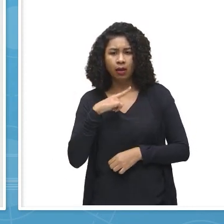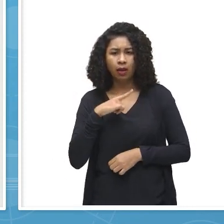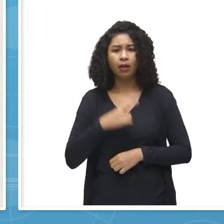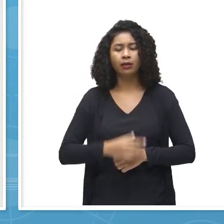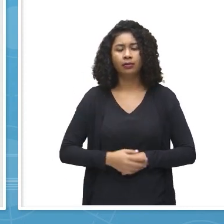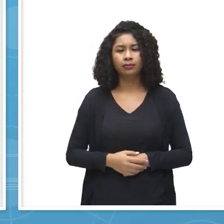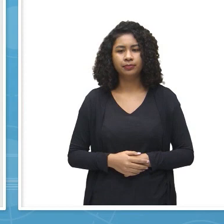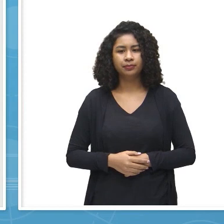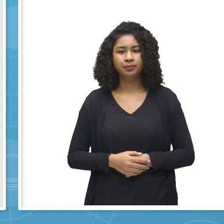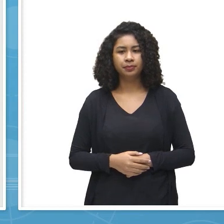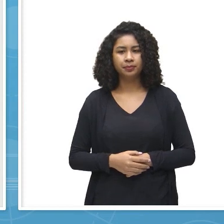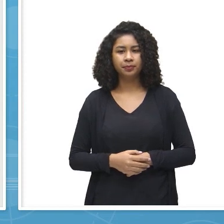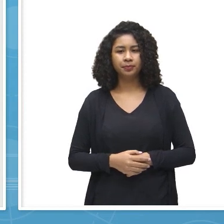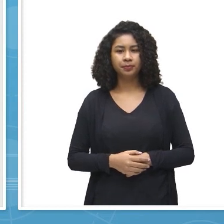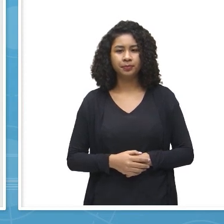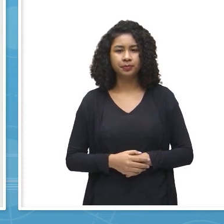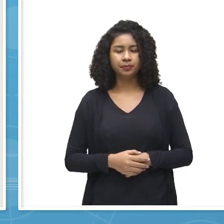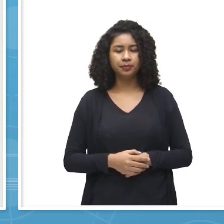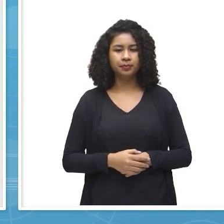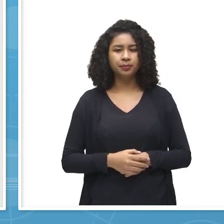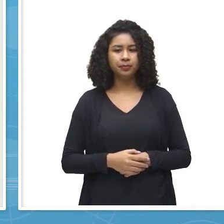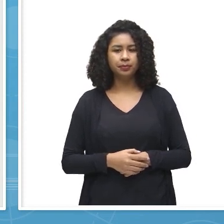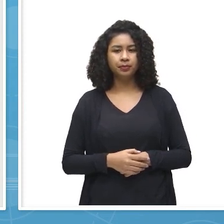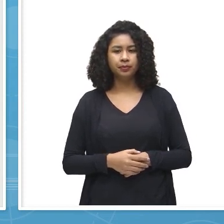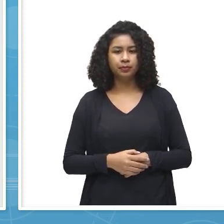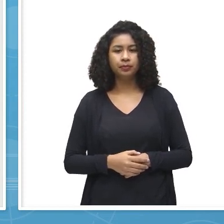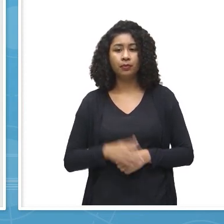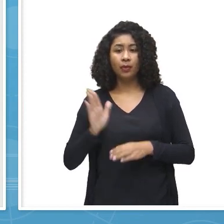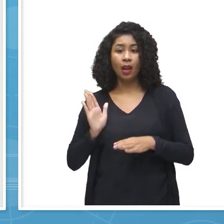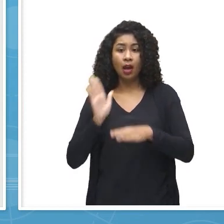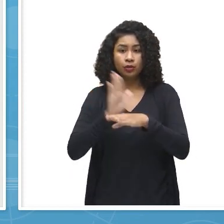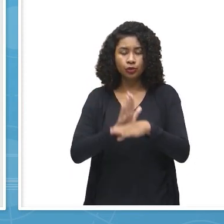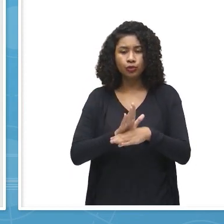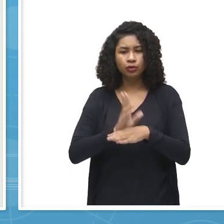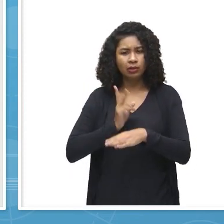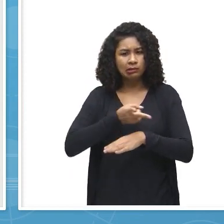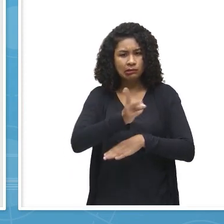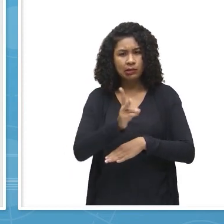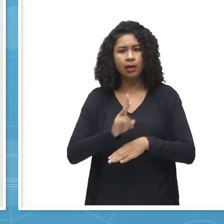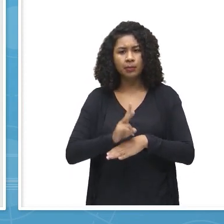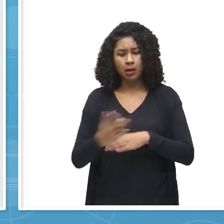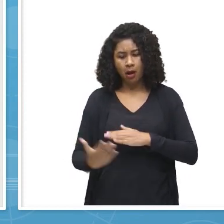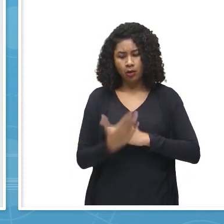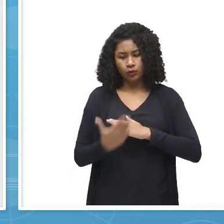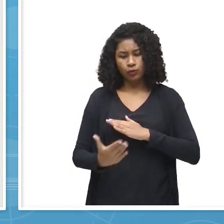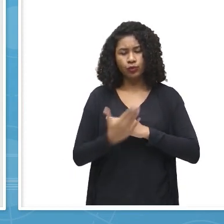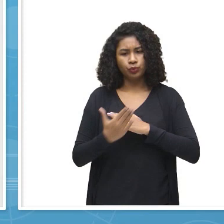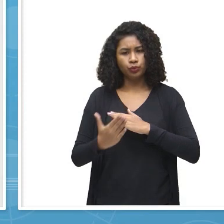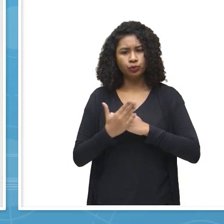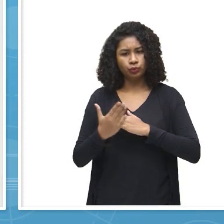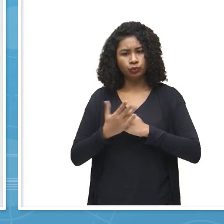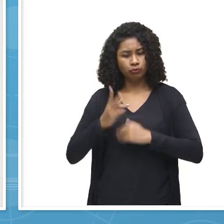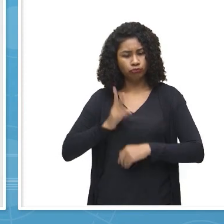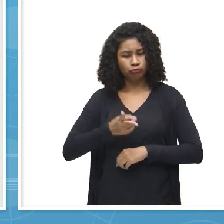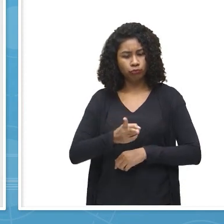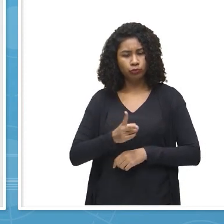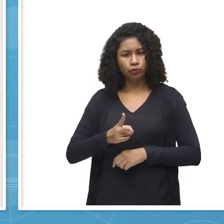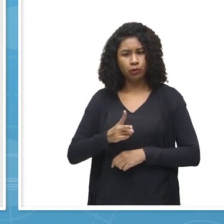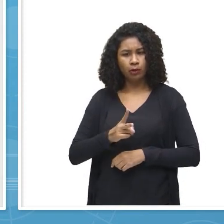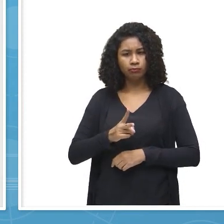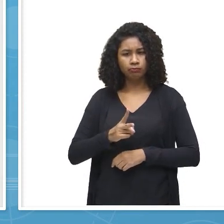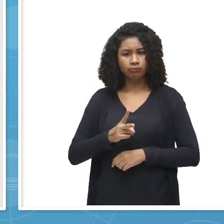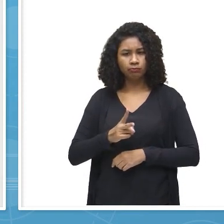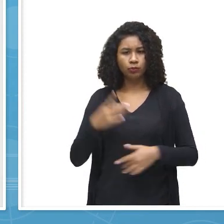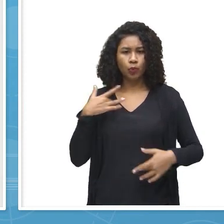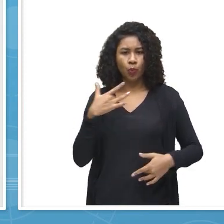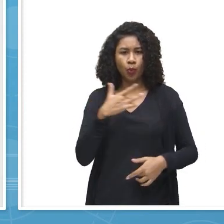fica abaixo do tecido epitelial, que eu falei para vocês, né? Está ajudando ali a nutrir o tecido epitelial. Então, esse tecido é muito necessário,